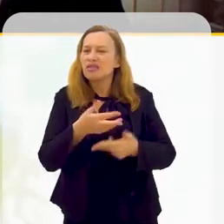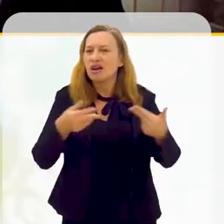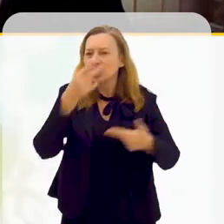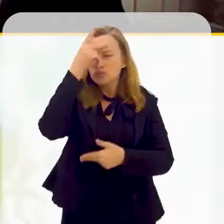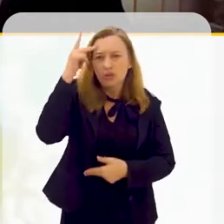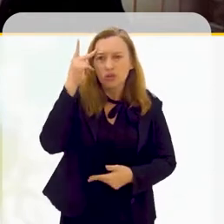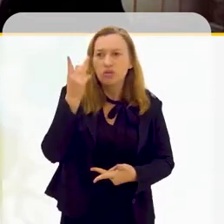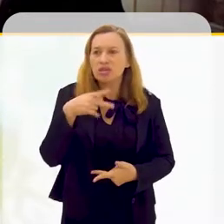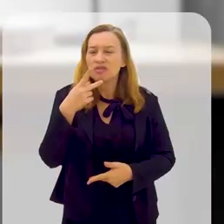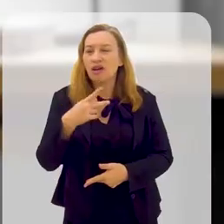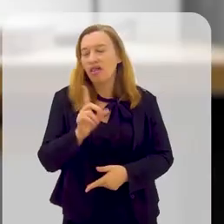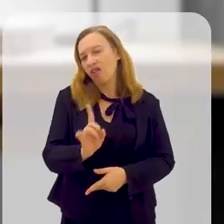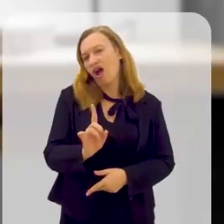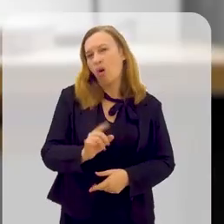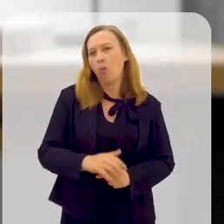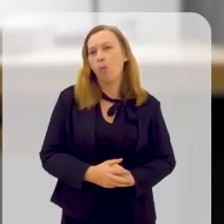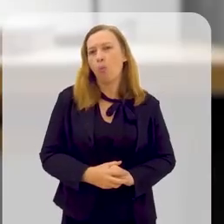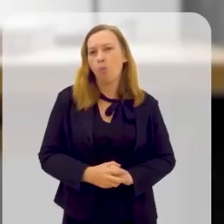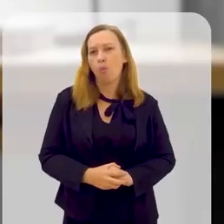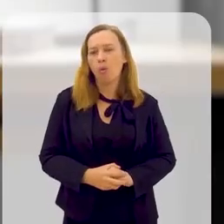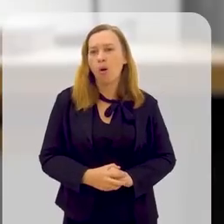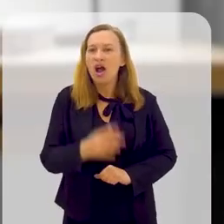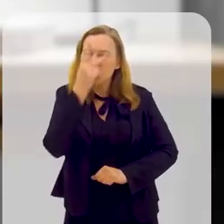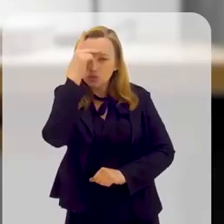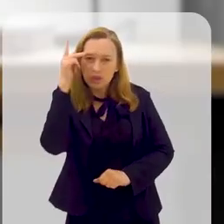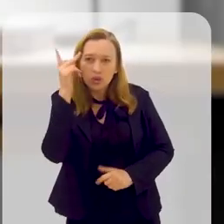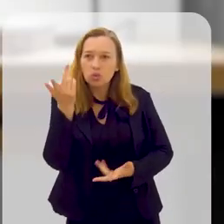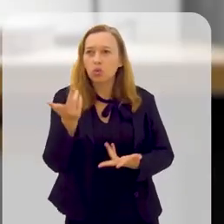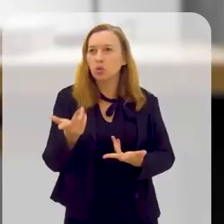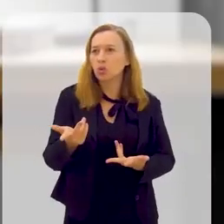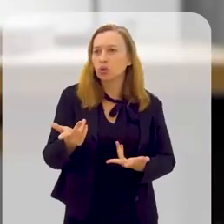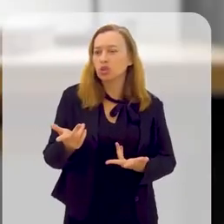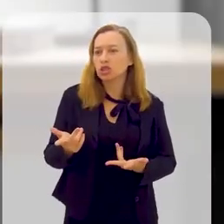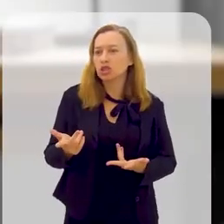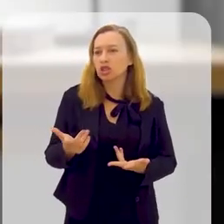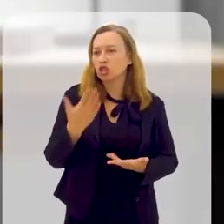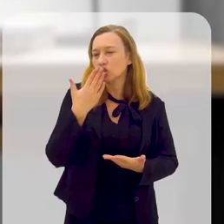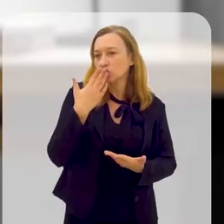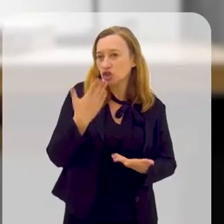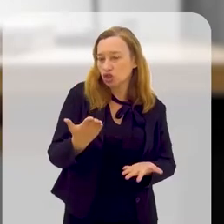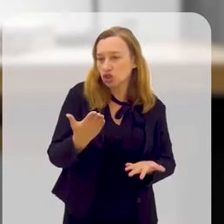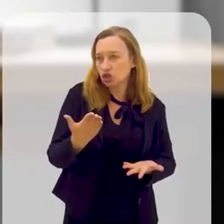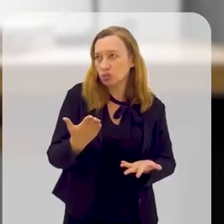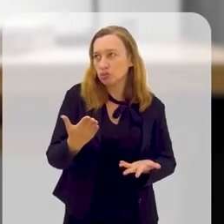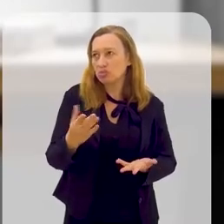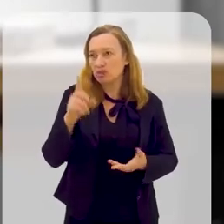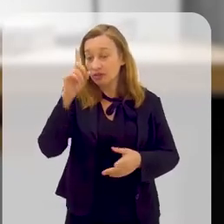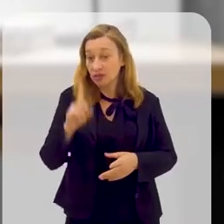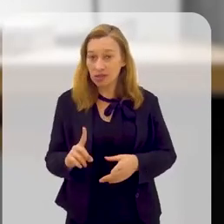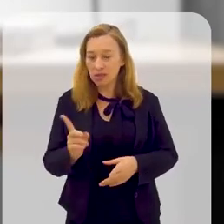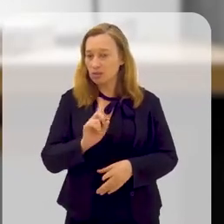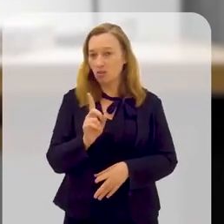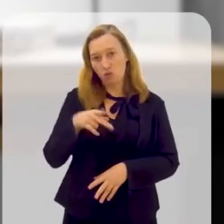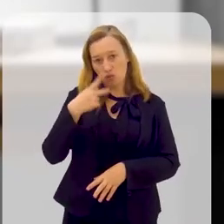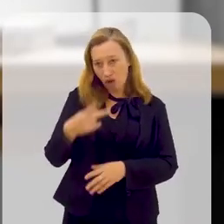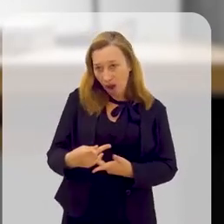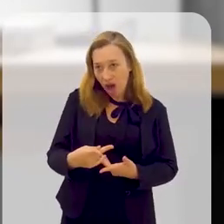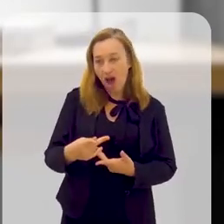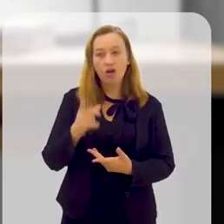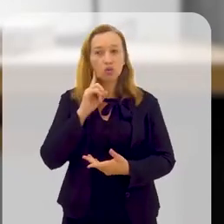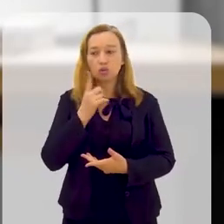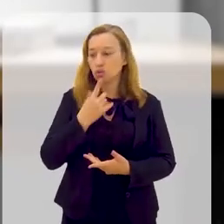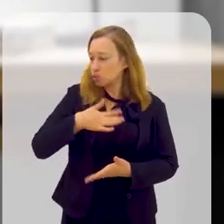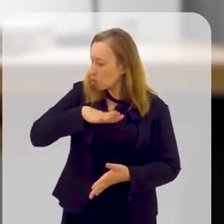porque tem muita gente que fala não as pessoas que têm qualquer tipo eu não vou falar deficiência porque